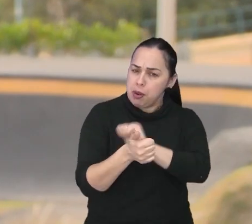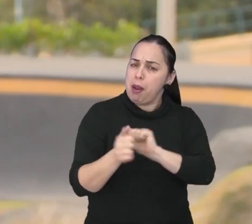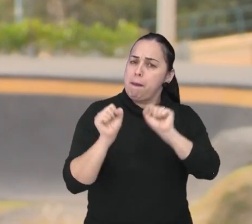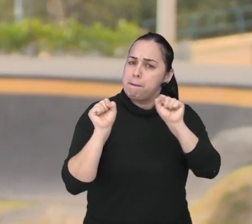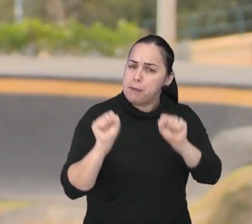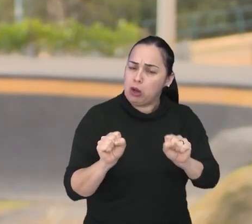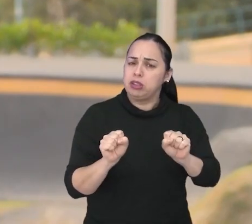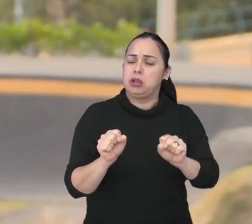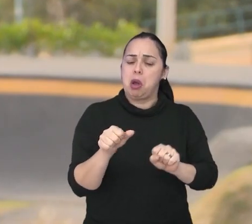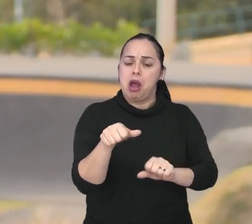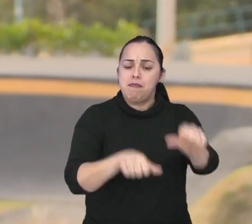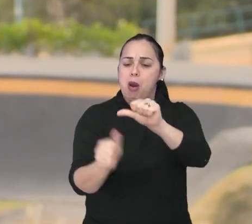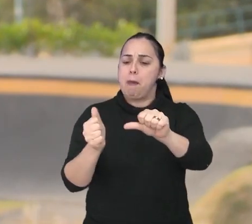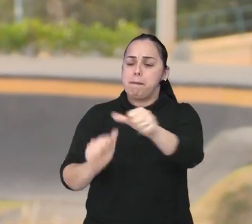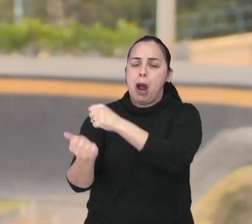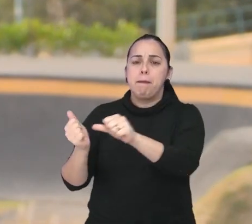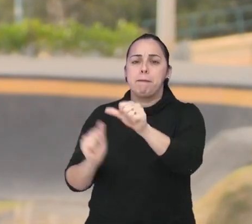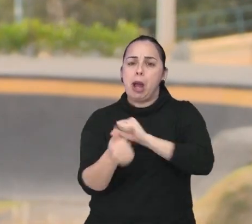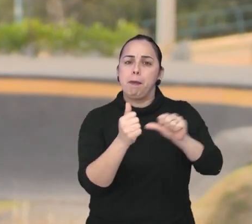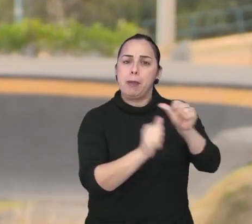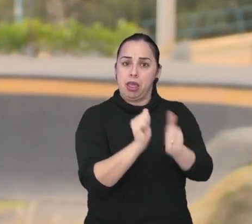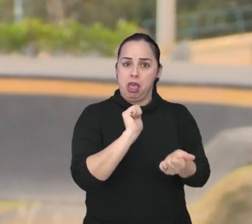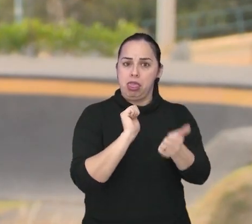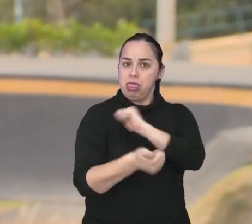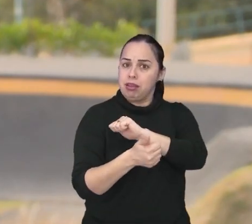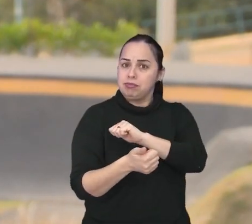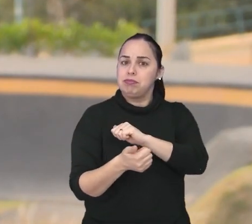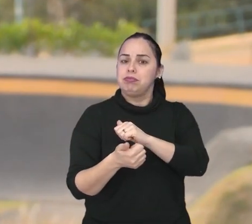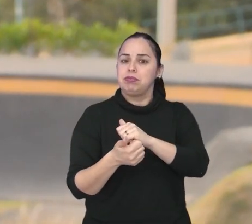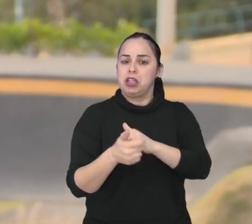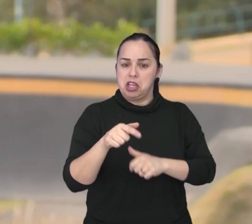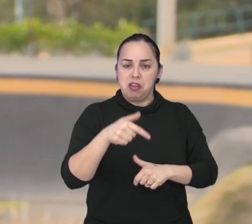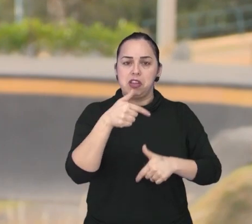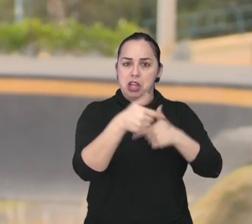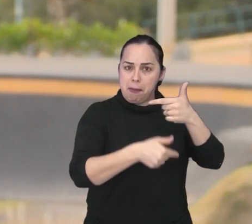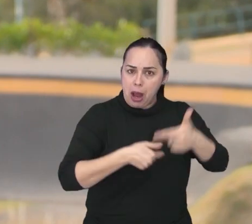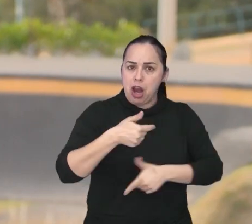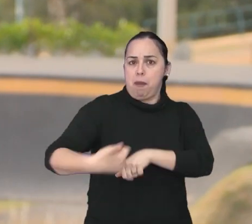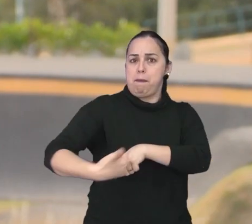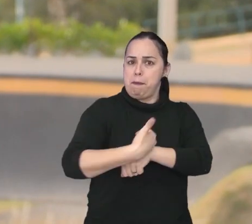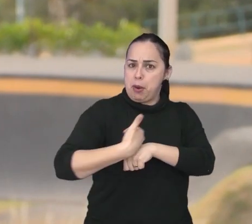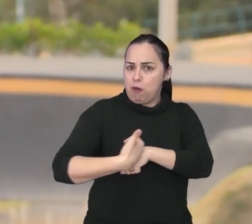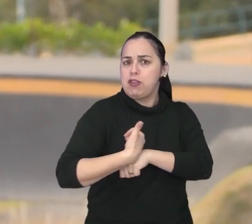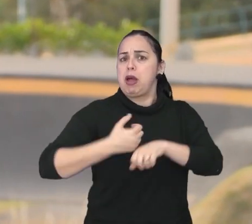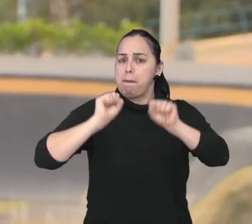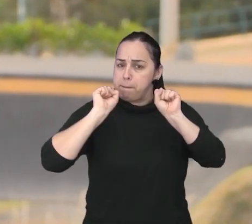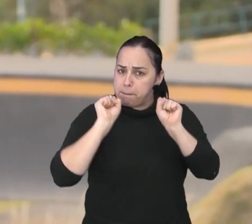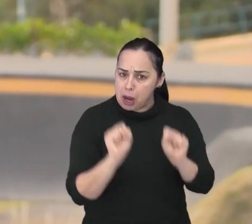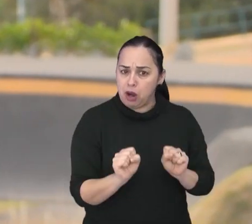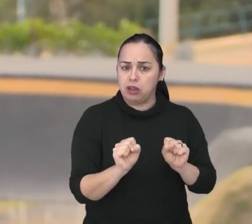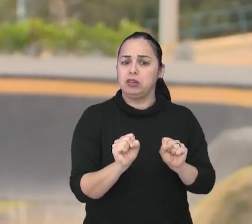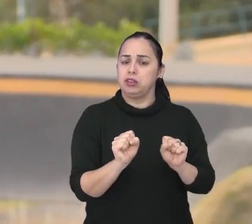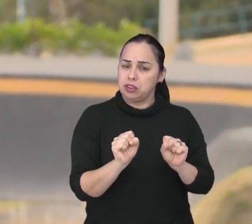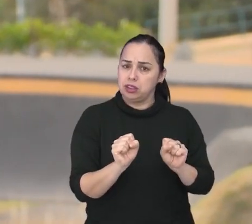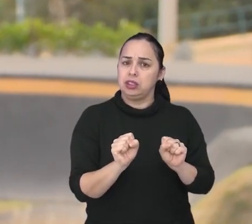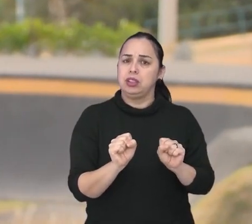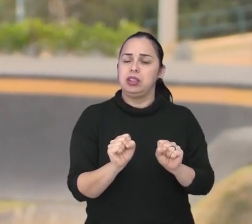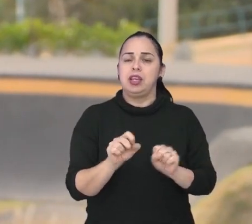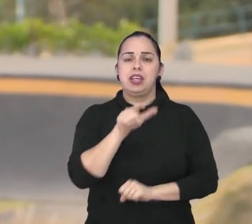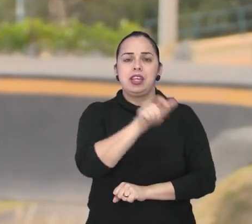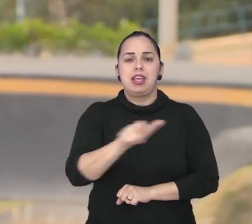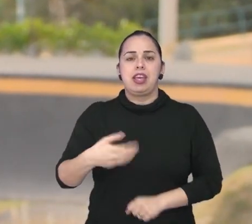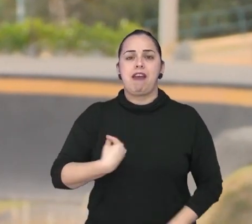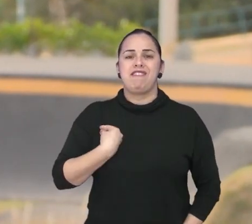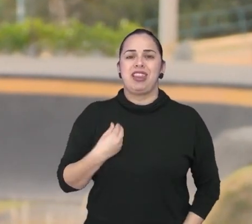o esporte pode mudar a vida deles, deles ser atleta, entendeu? De trabalhar com isso, ser um profissional